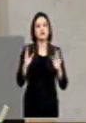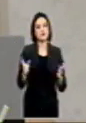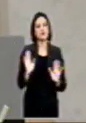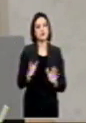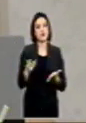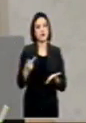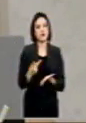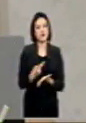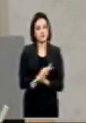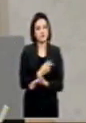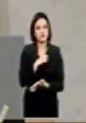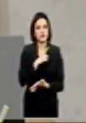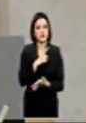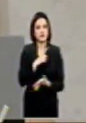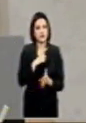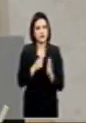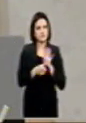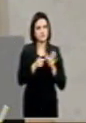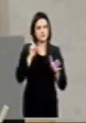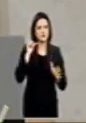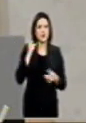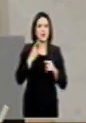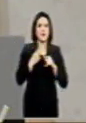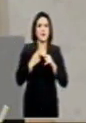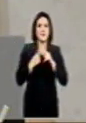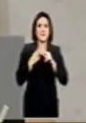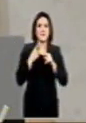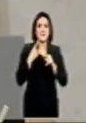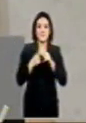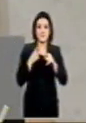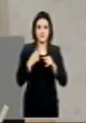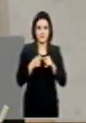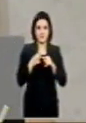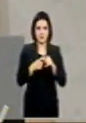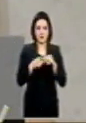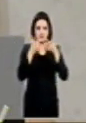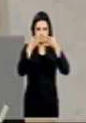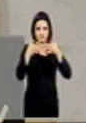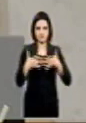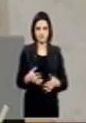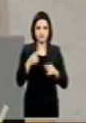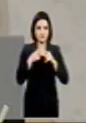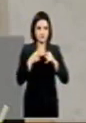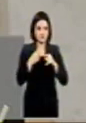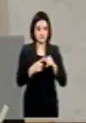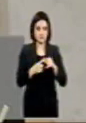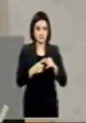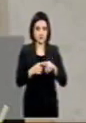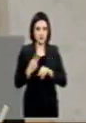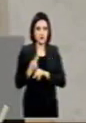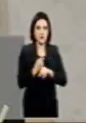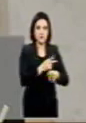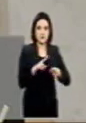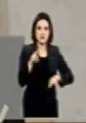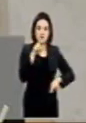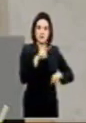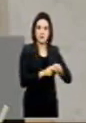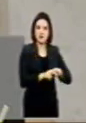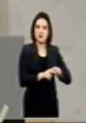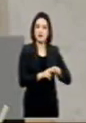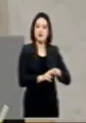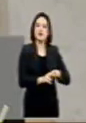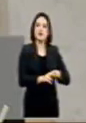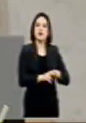de busca e apreensão, há ali declarações colhidas que não estão interconectadas com as medidas